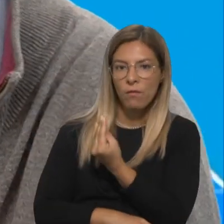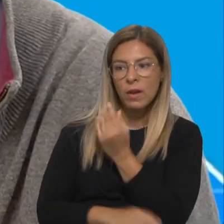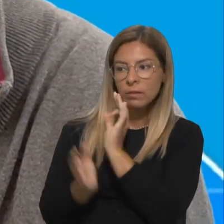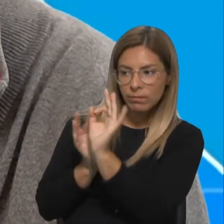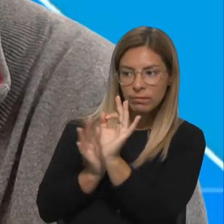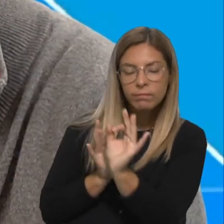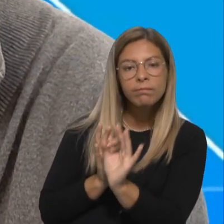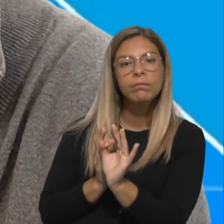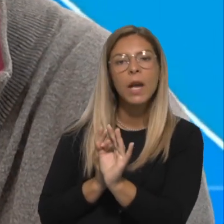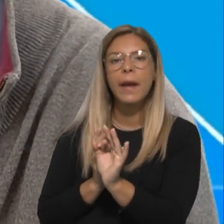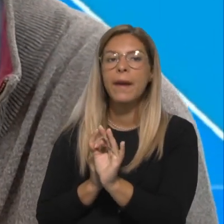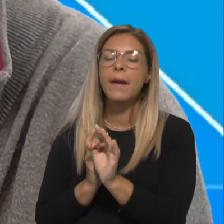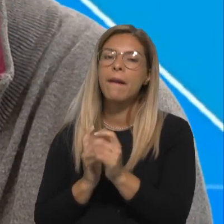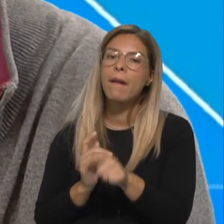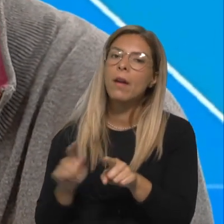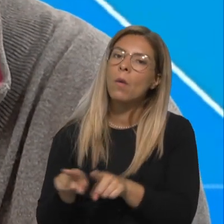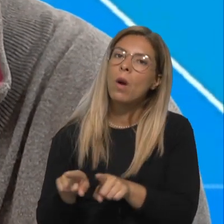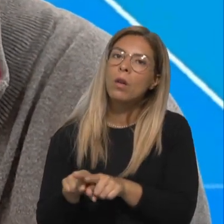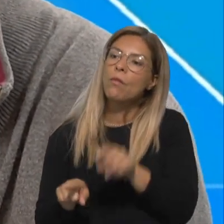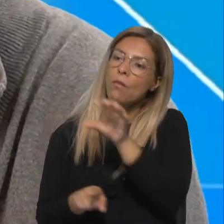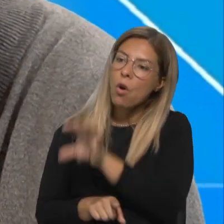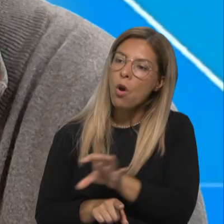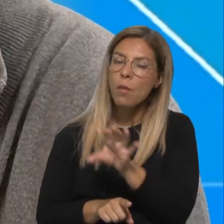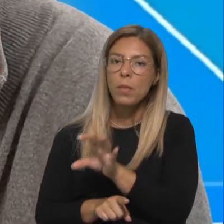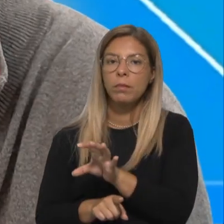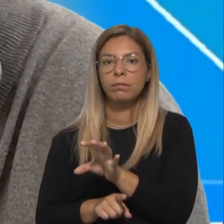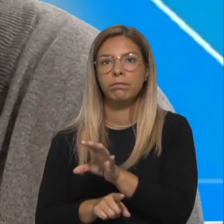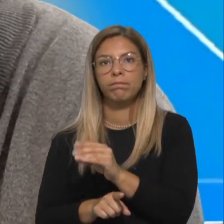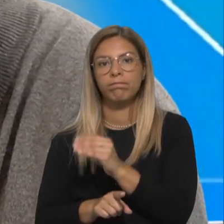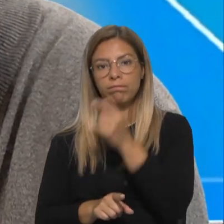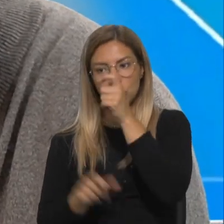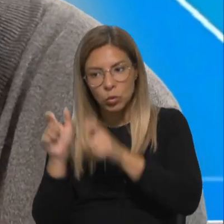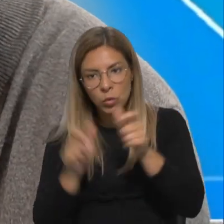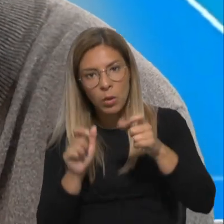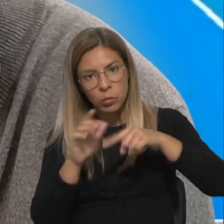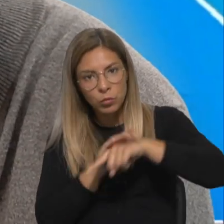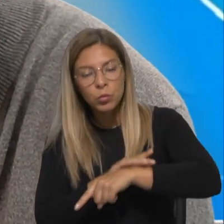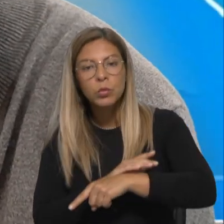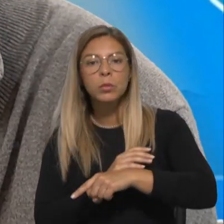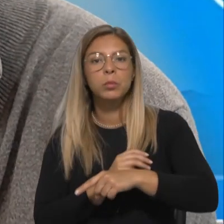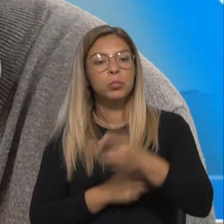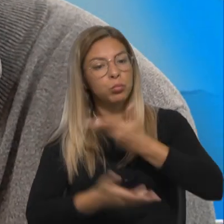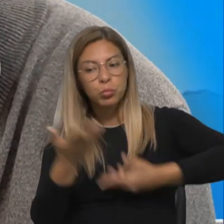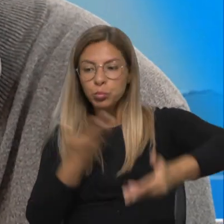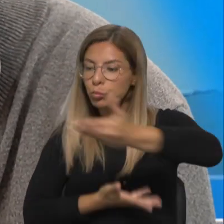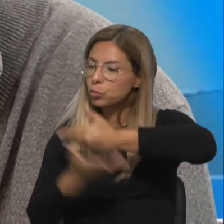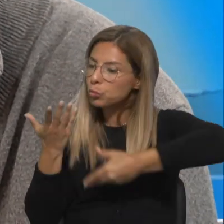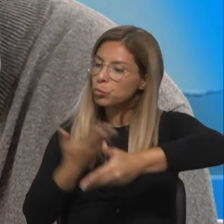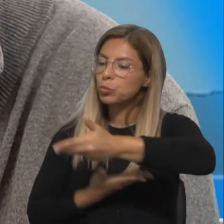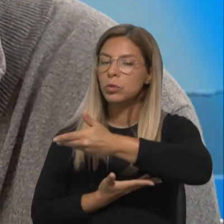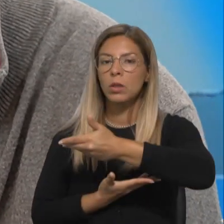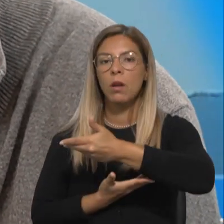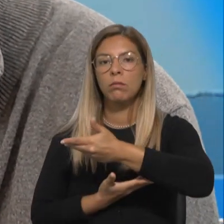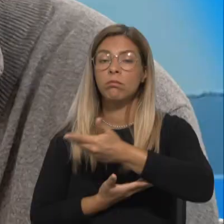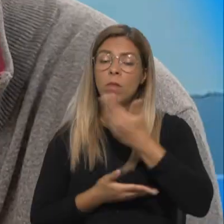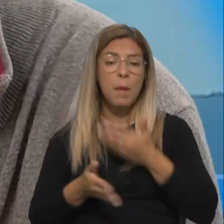grupos heterogéneos que misturam gente de sacerdotes, leigos e que partilham a sua realidade, a sua verdade e que vão